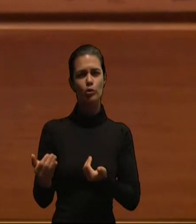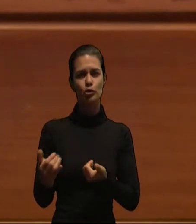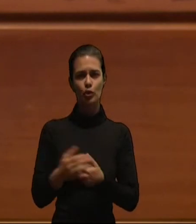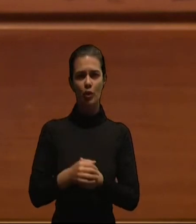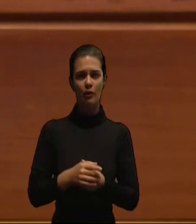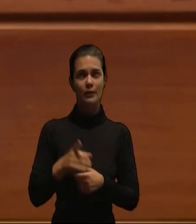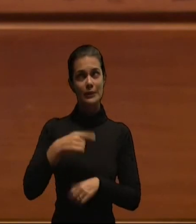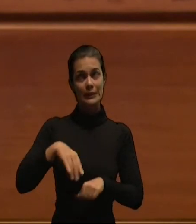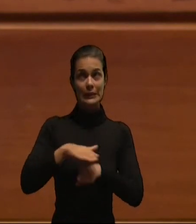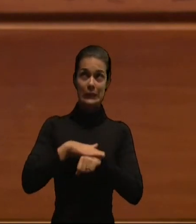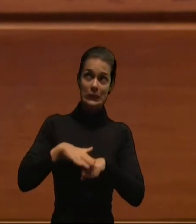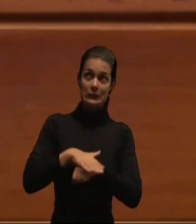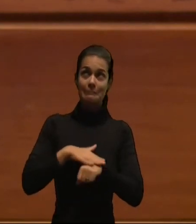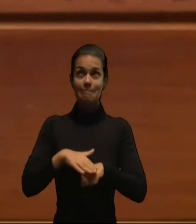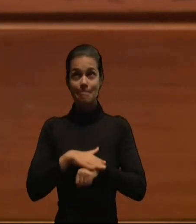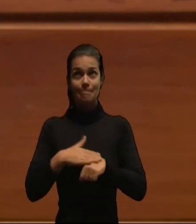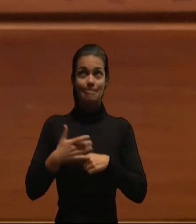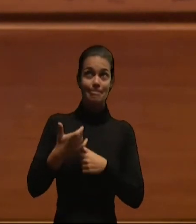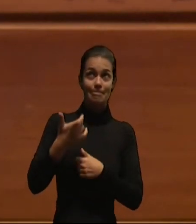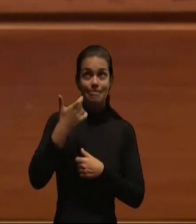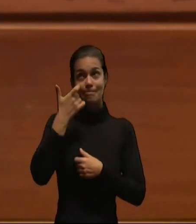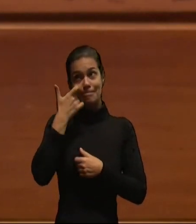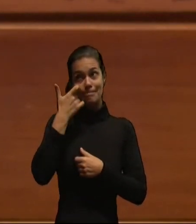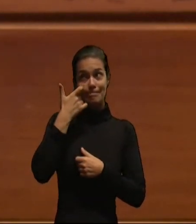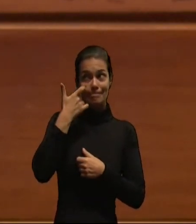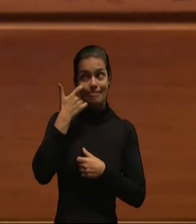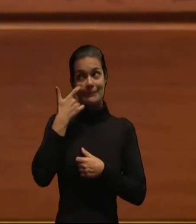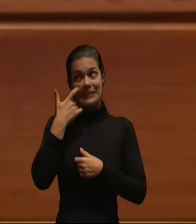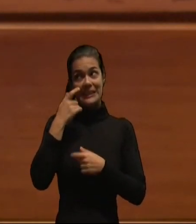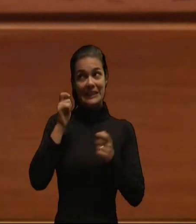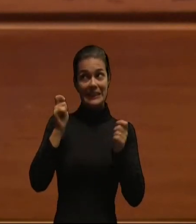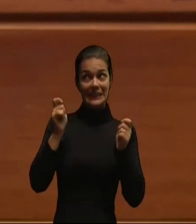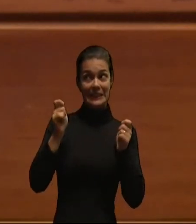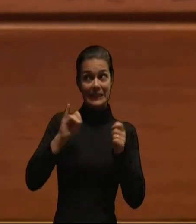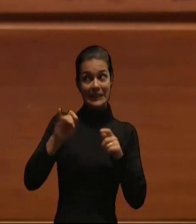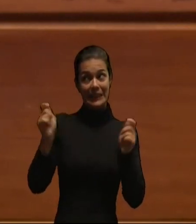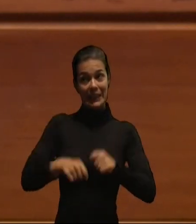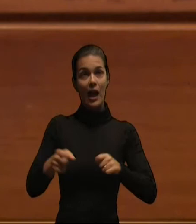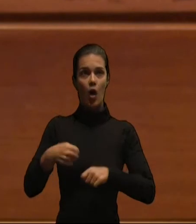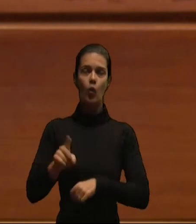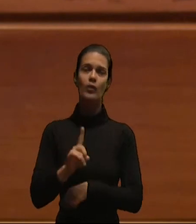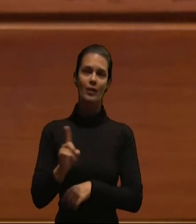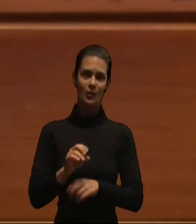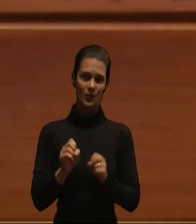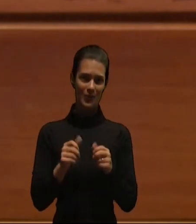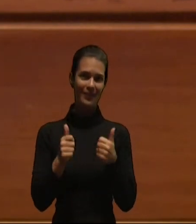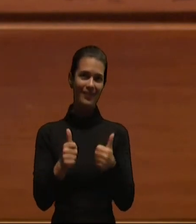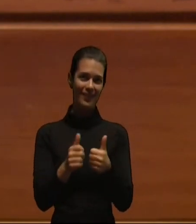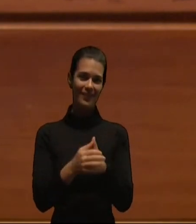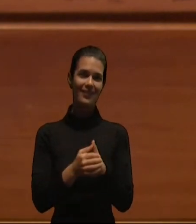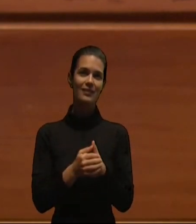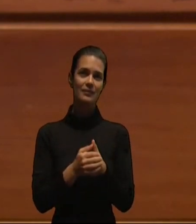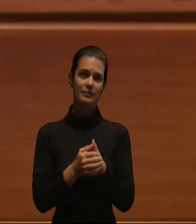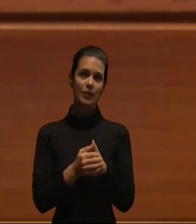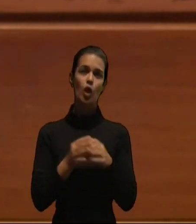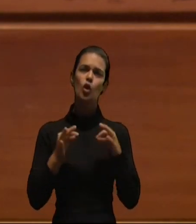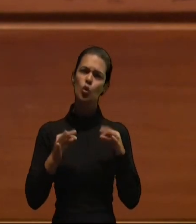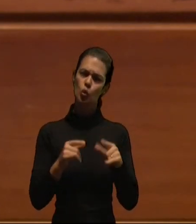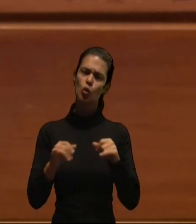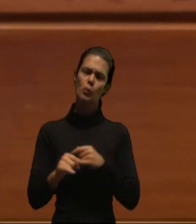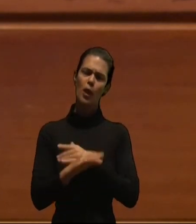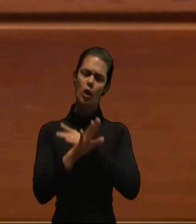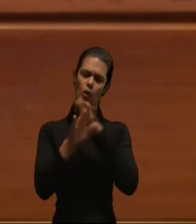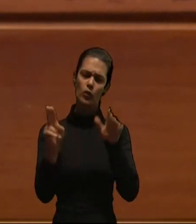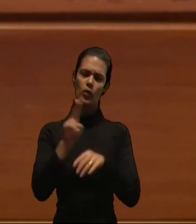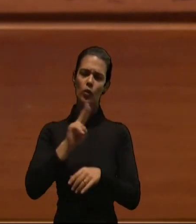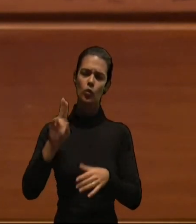conversando e percebendo a possibilidade, a viabilidade ou não de realizá-lo. naturalmente que tudo feito para a honra e